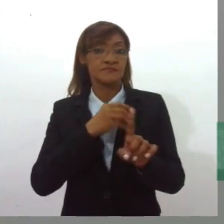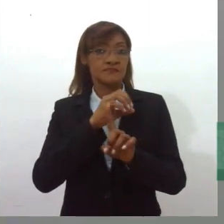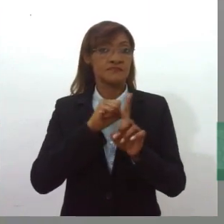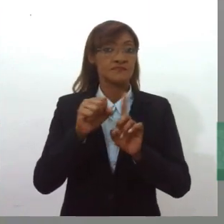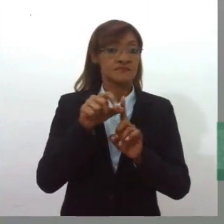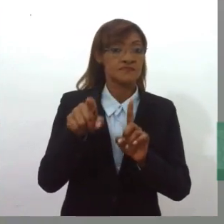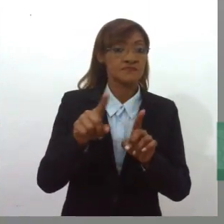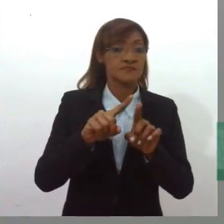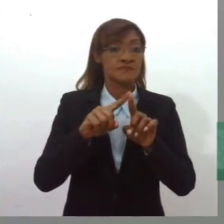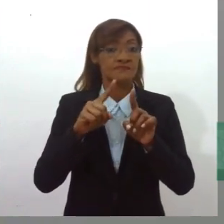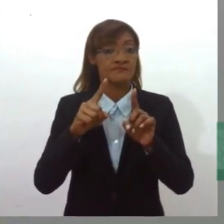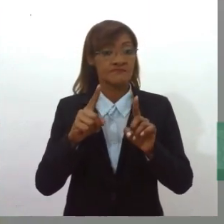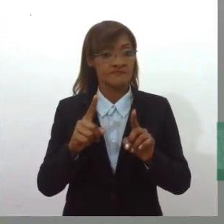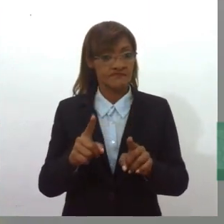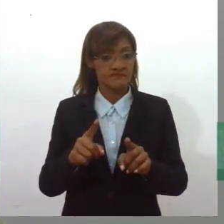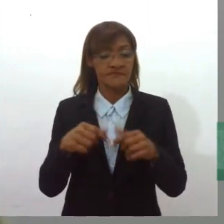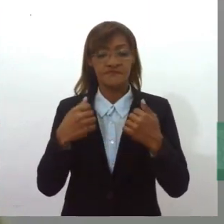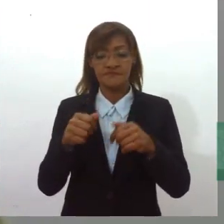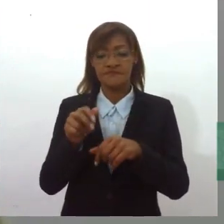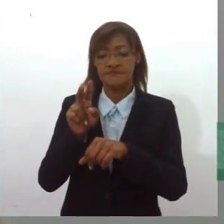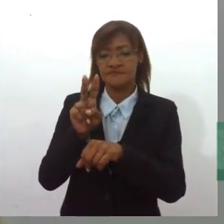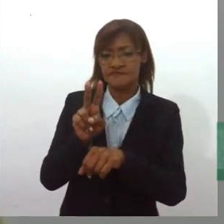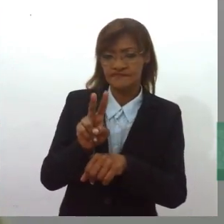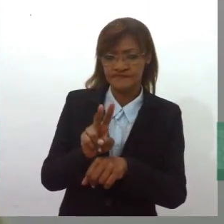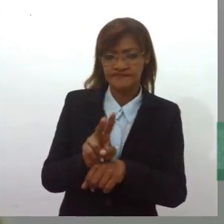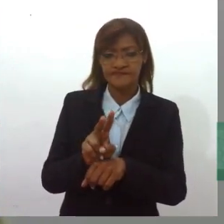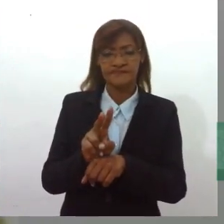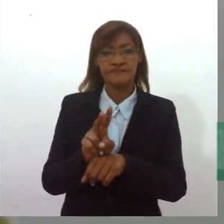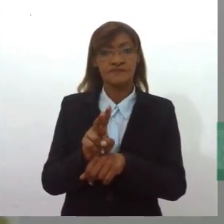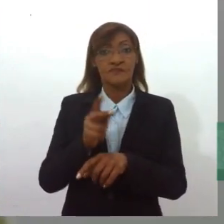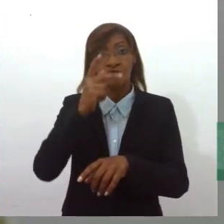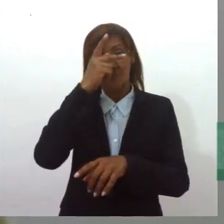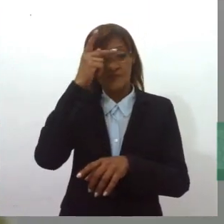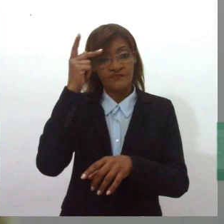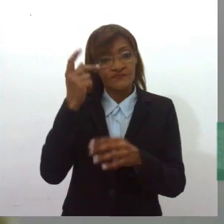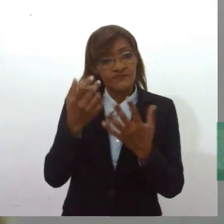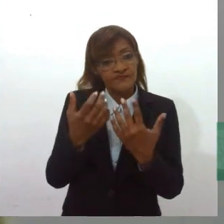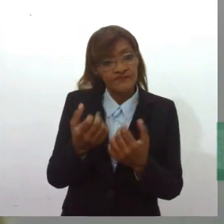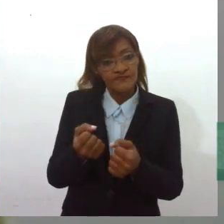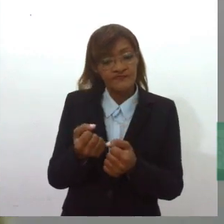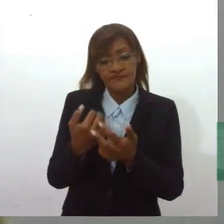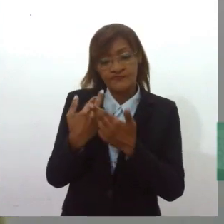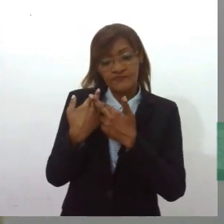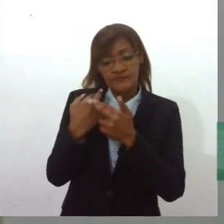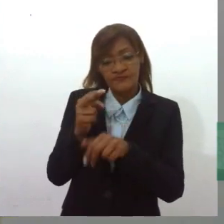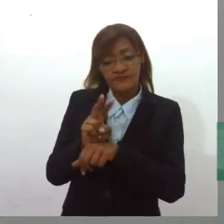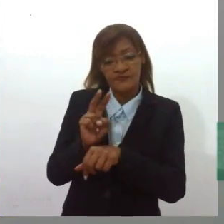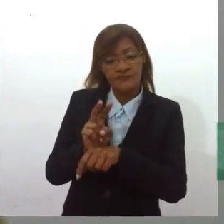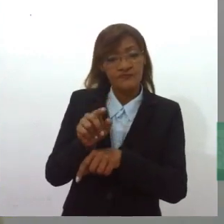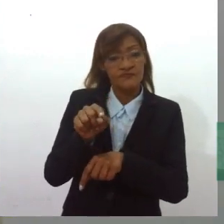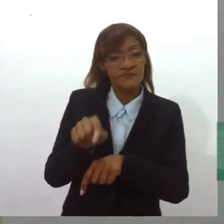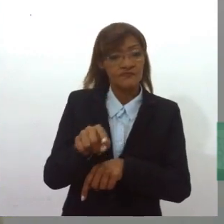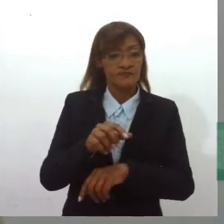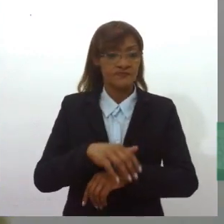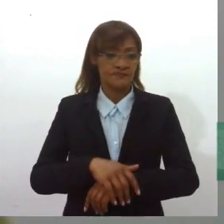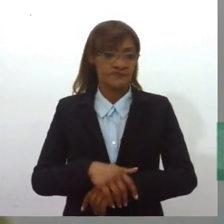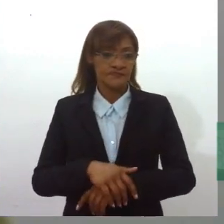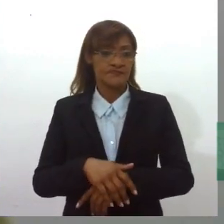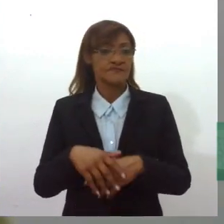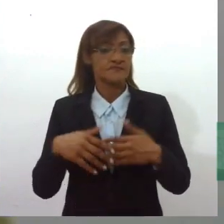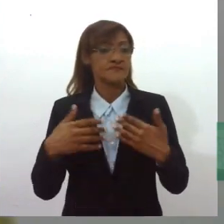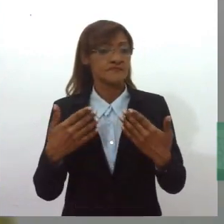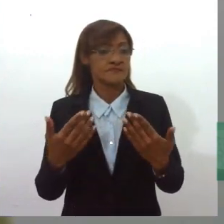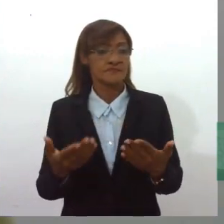alguém responsável por ele uma organização Uma pessoa que adote e seja responsável pelo tratamento dele então eu particularmente